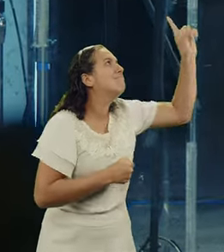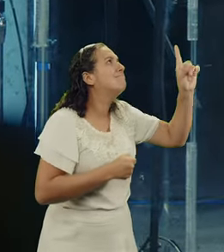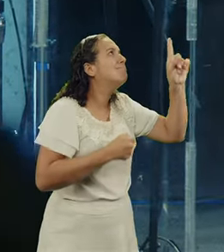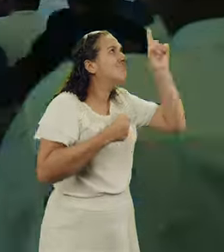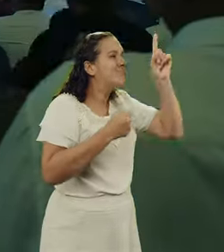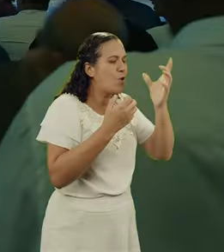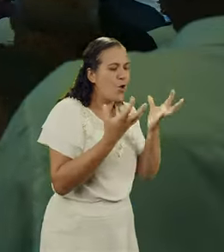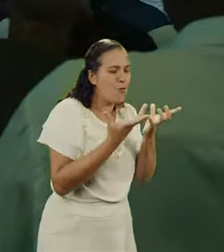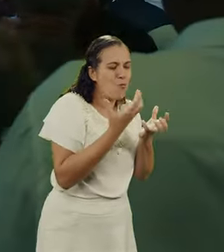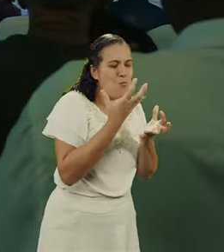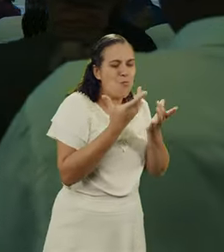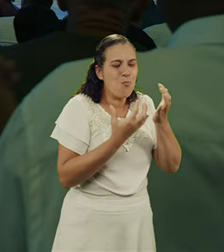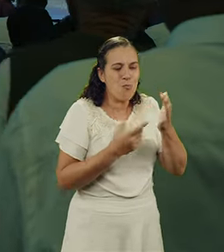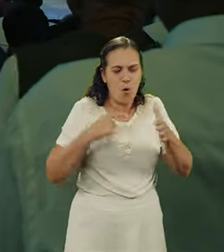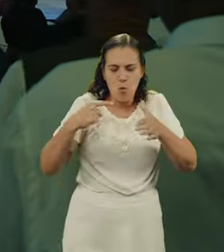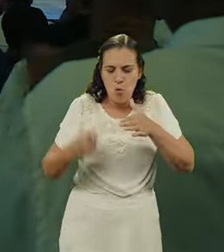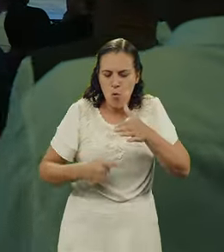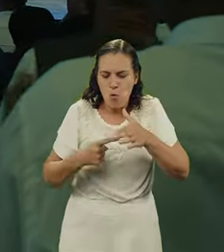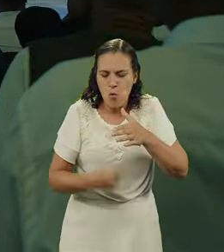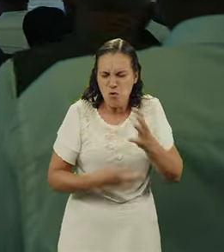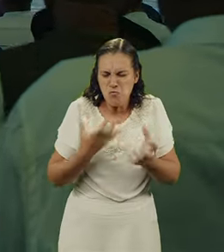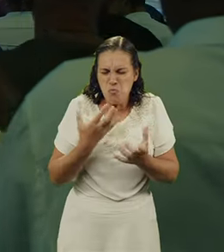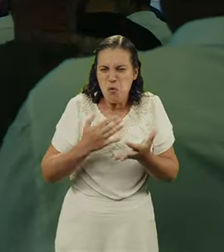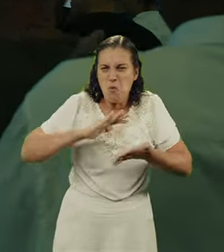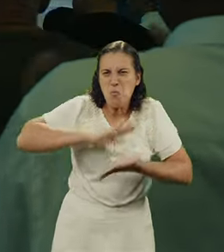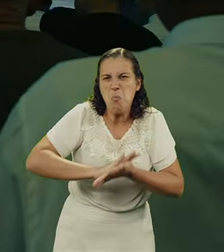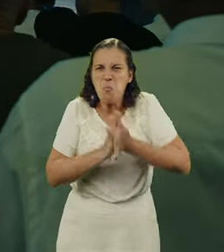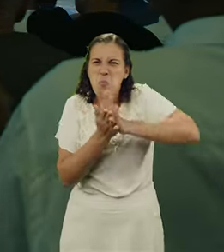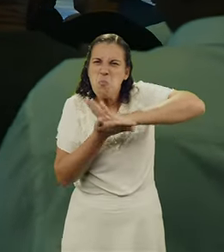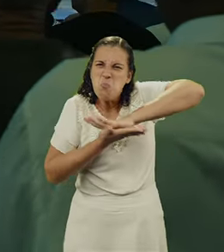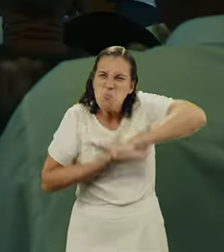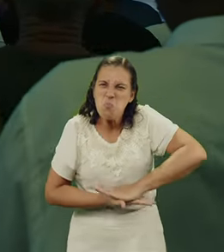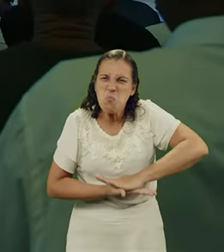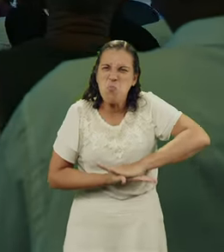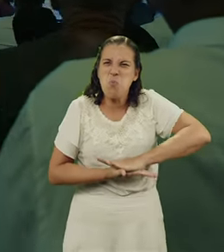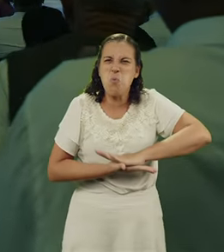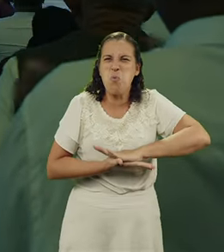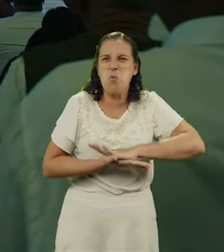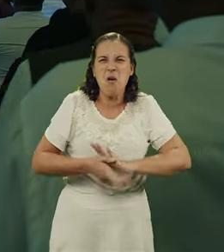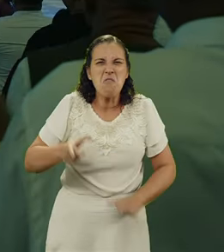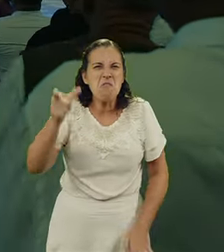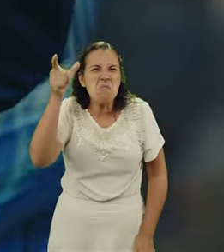fogo, que coral, hein? Toca fogo.